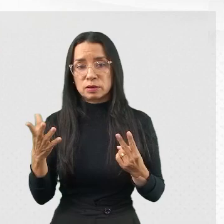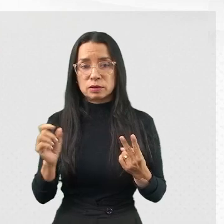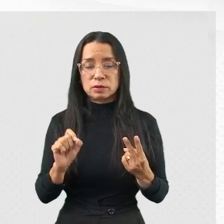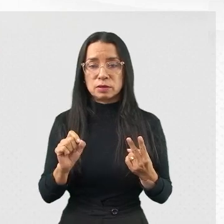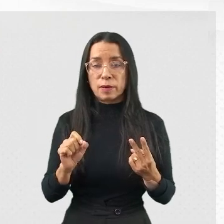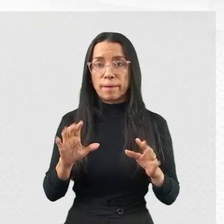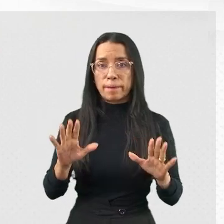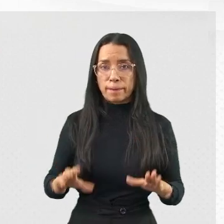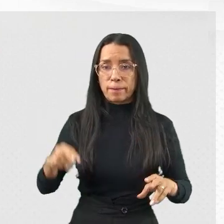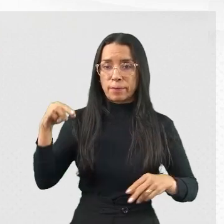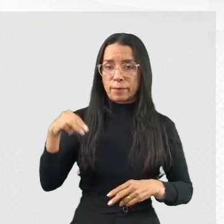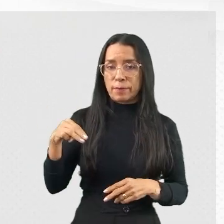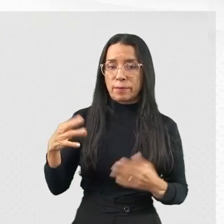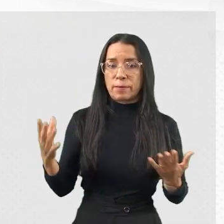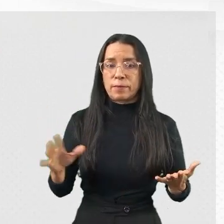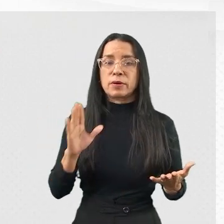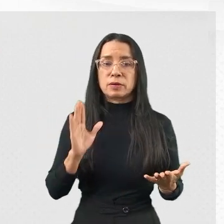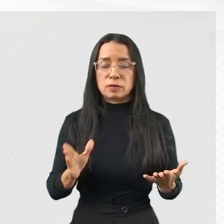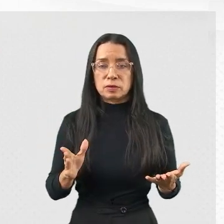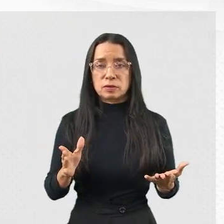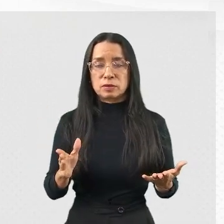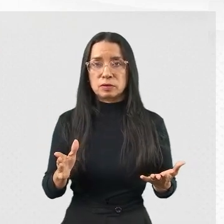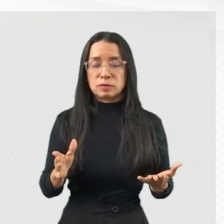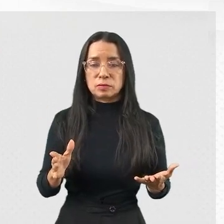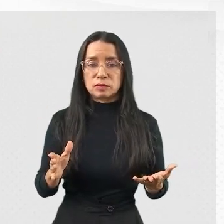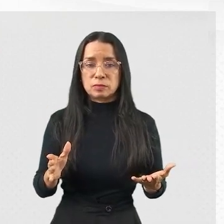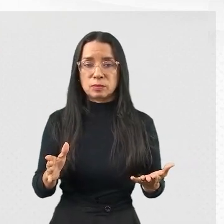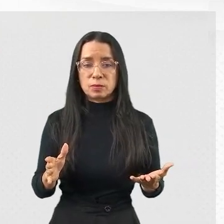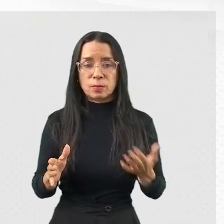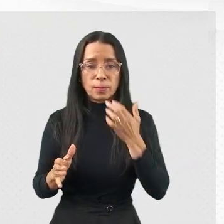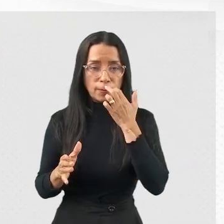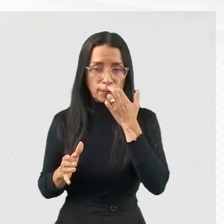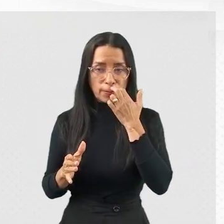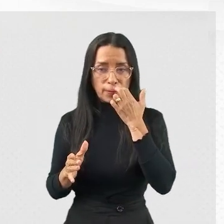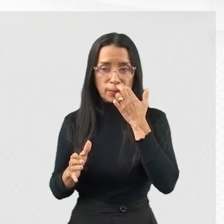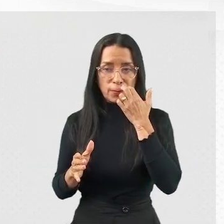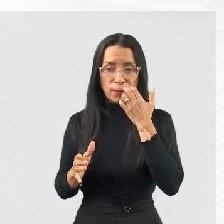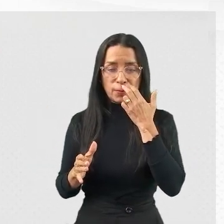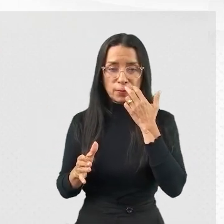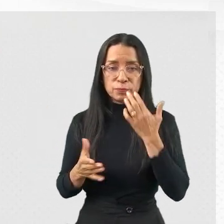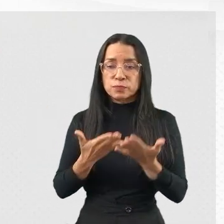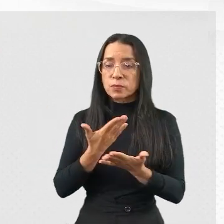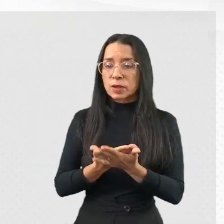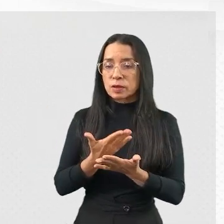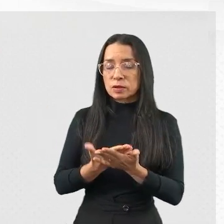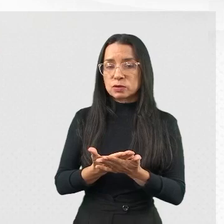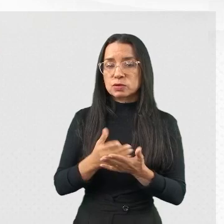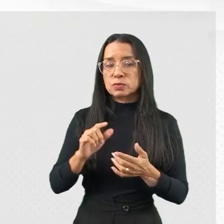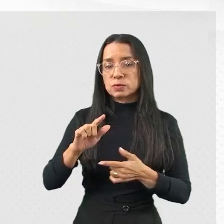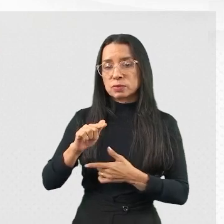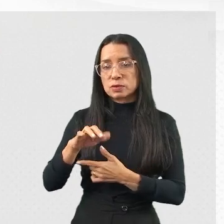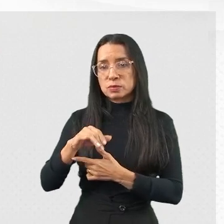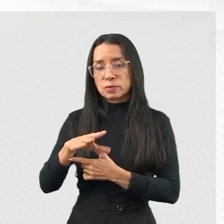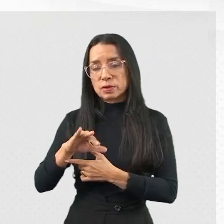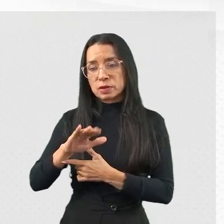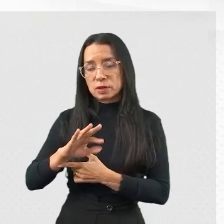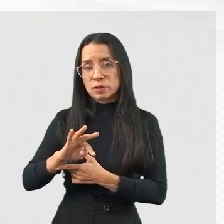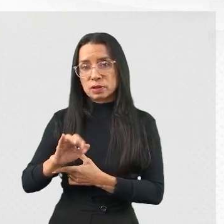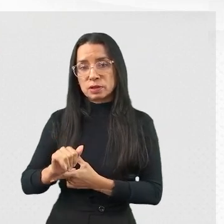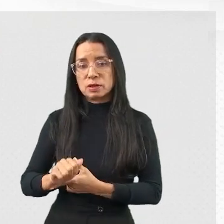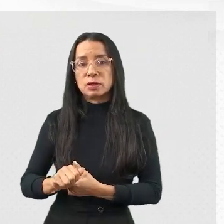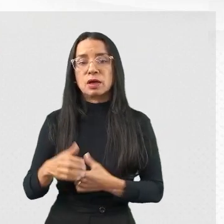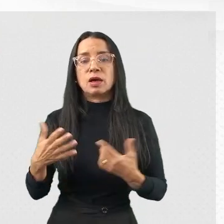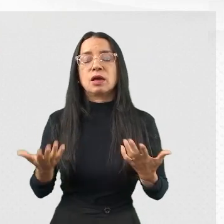a matemática, e já tinha dito para você isso aí, né? Quando você estuda um pouquinho de geometria, você aprende